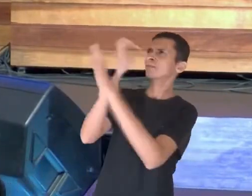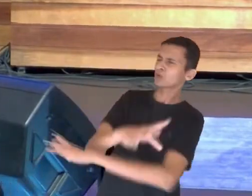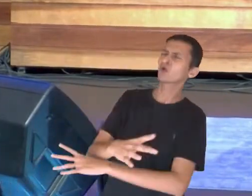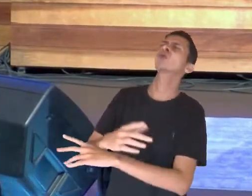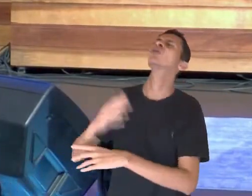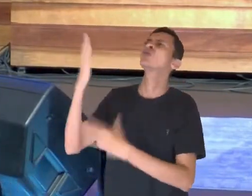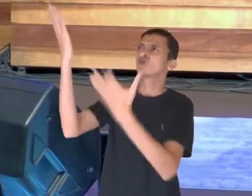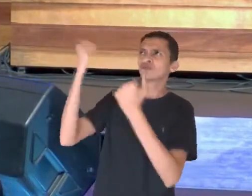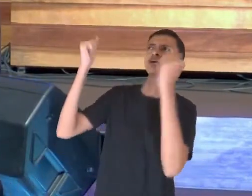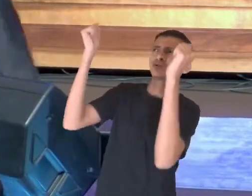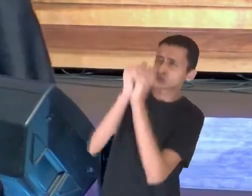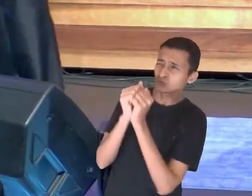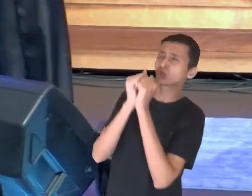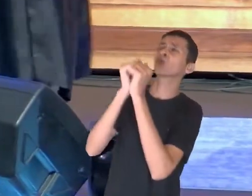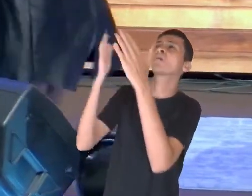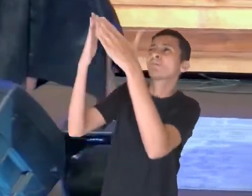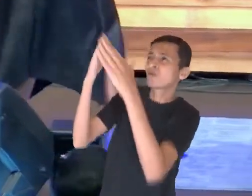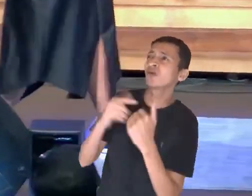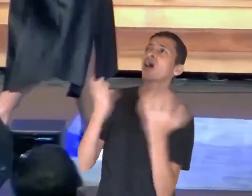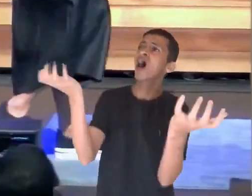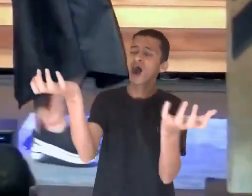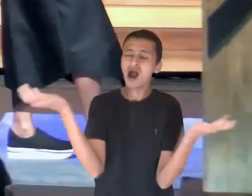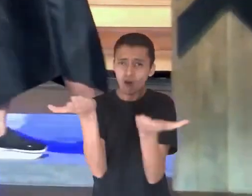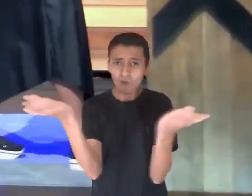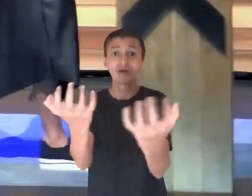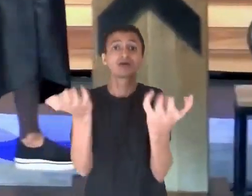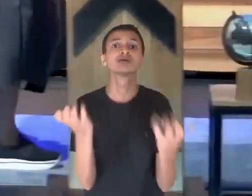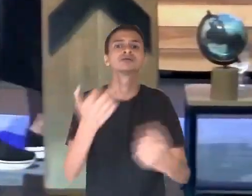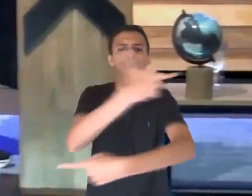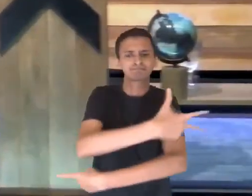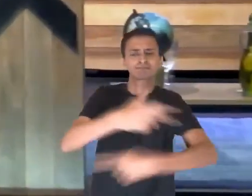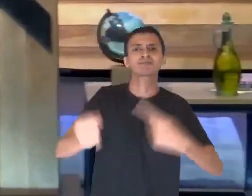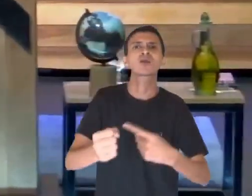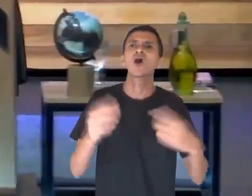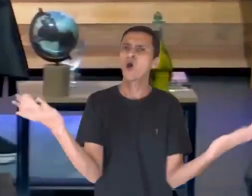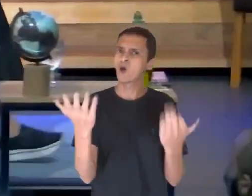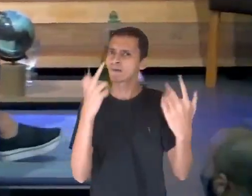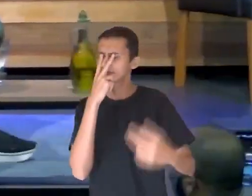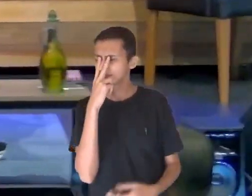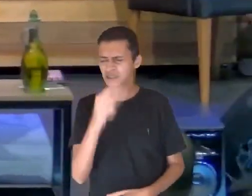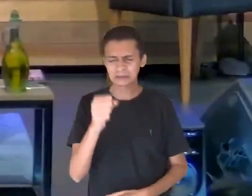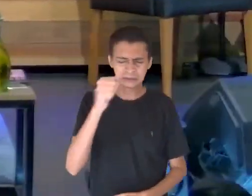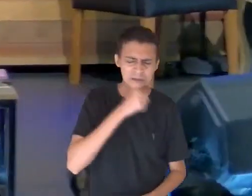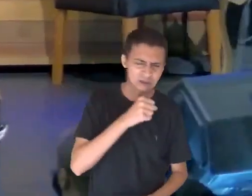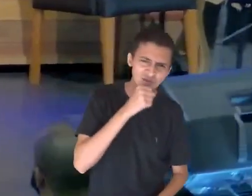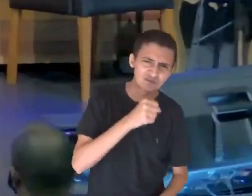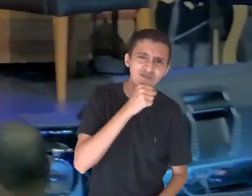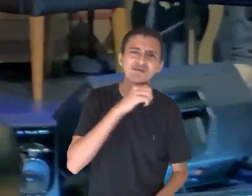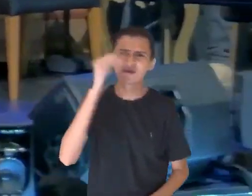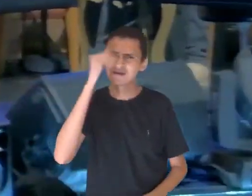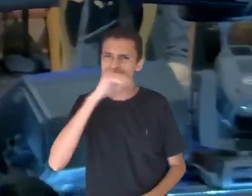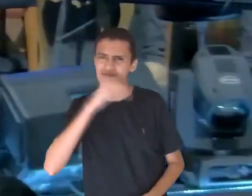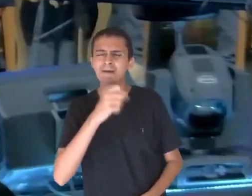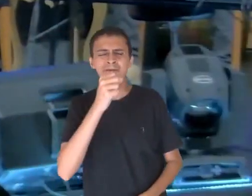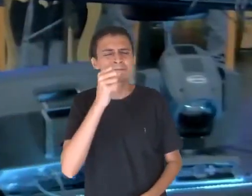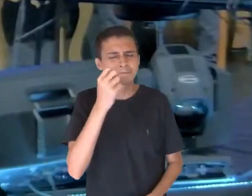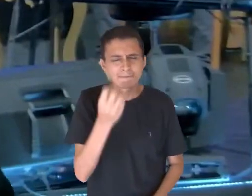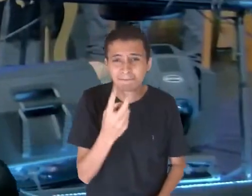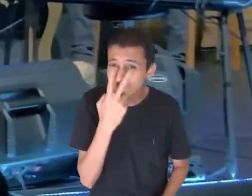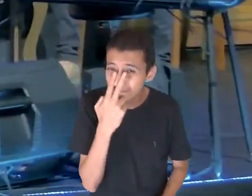vambora, porque agora é a hora de conquistar. Eu pareço já de cabelos grisalhos, eu pareço já de